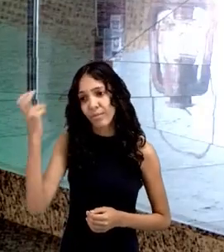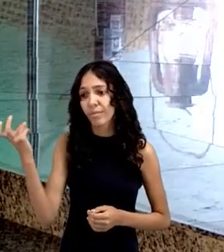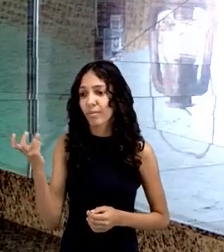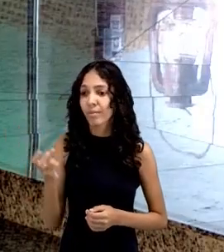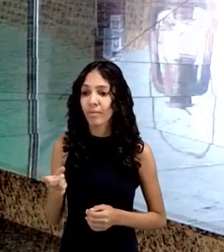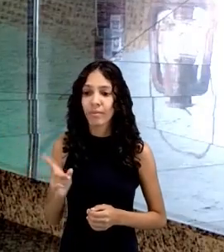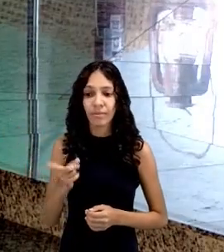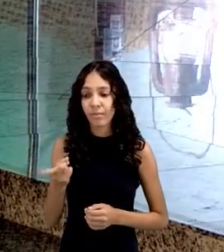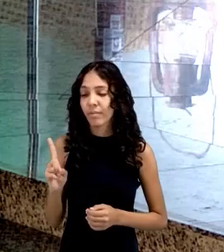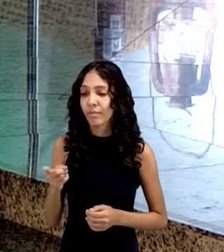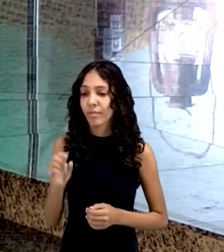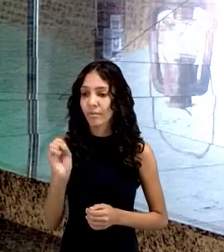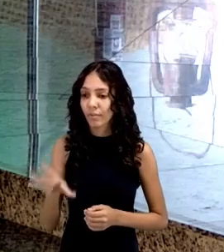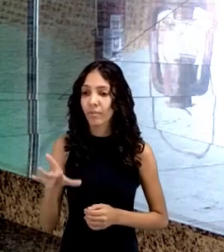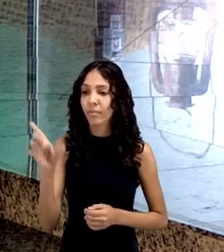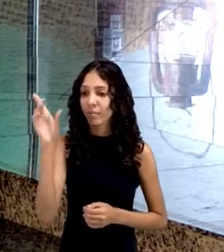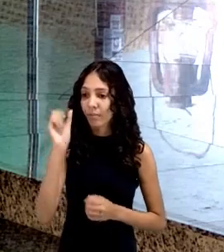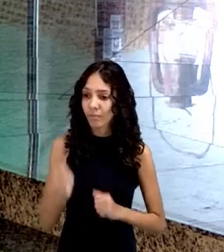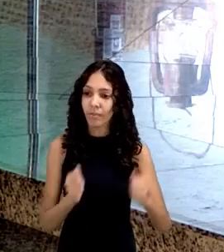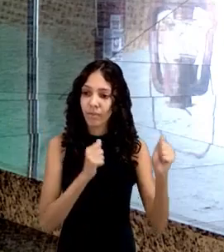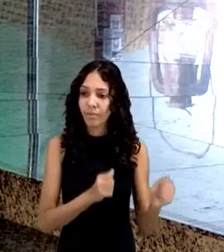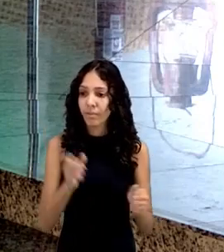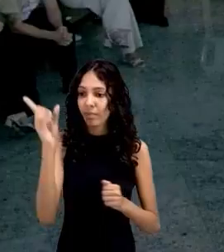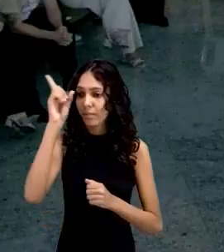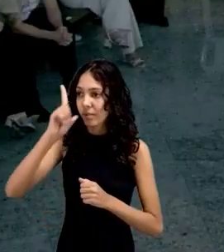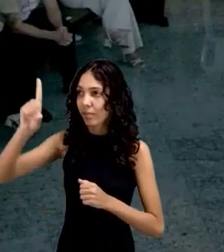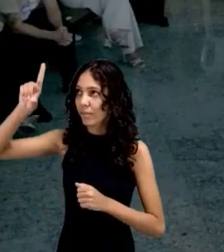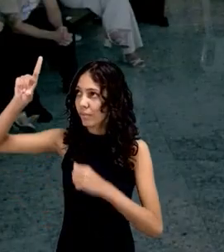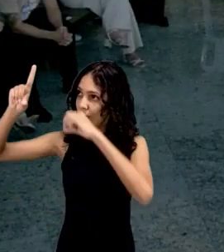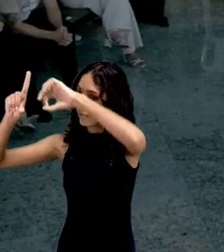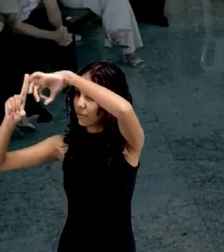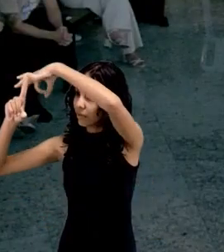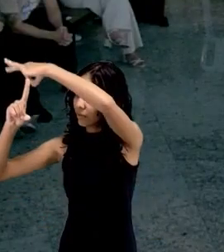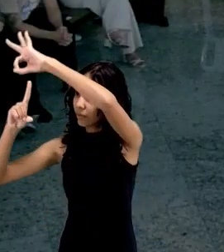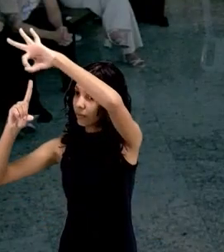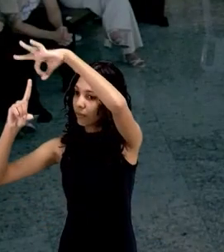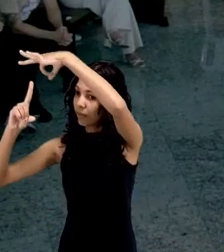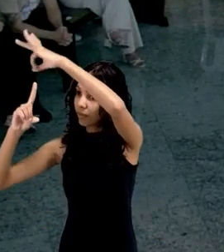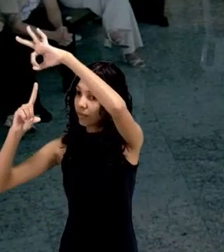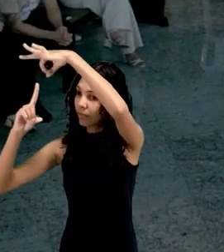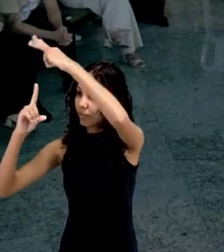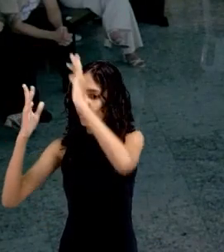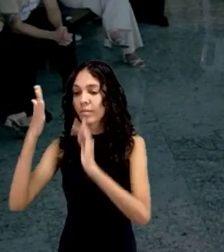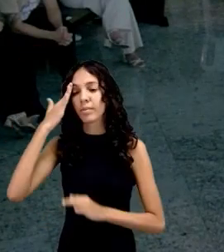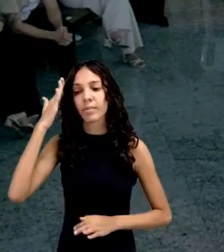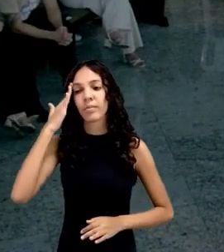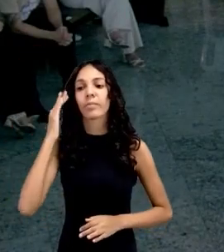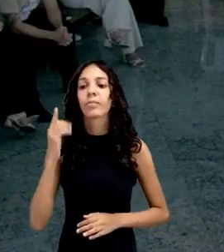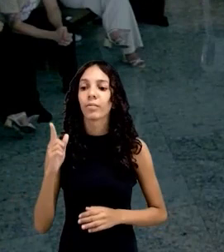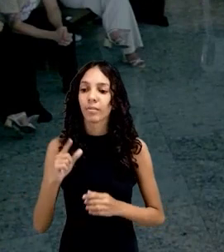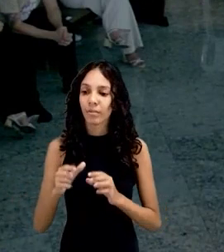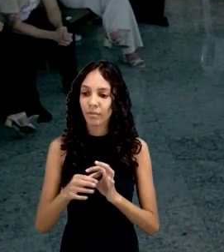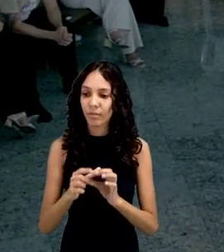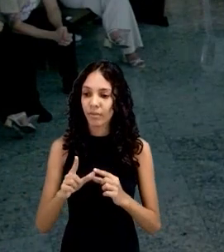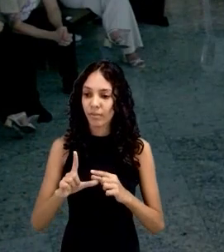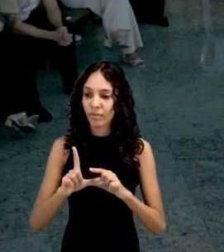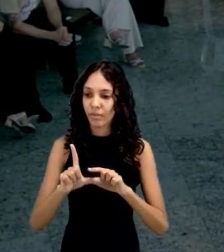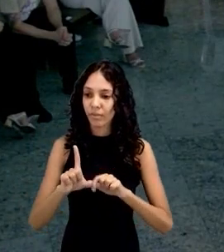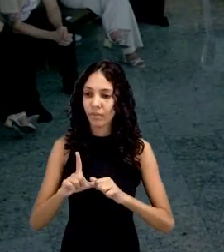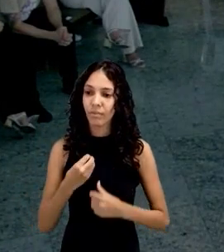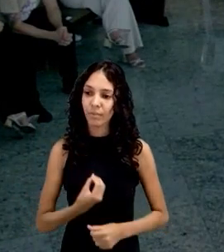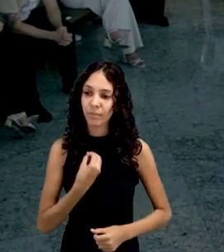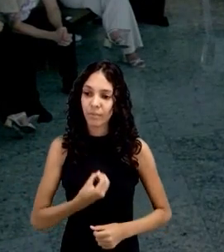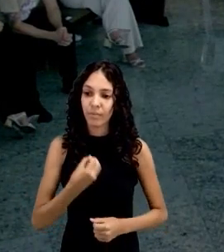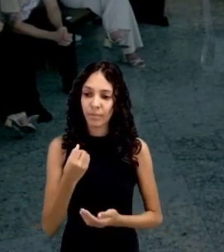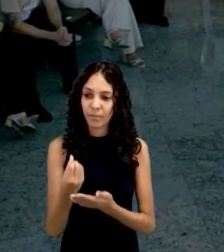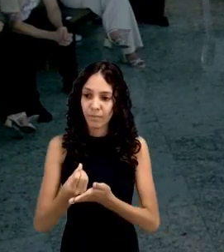que tem muito mais a ver com a nossa entrega do que com o nosso esforço. O processo de santificação muitas vezes vai ser lento,